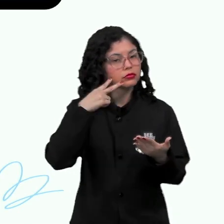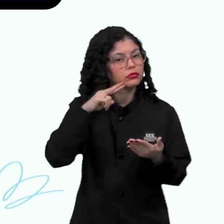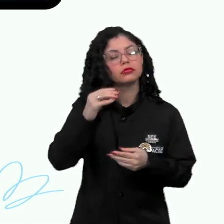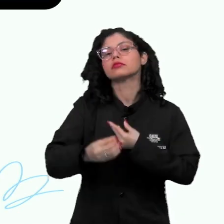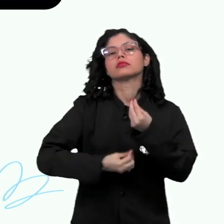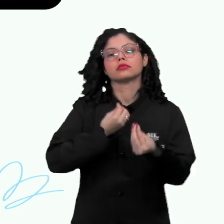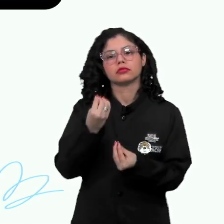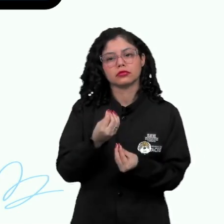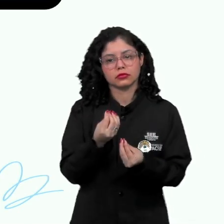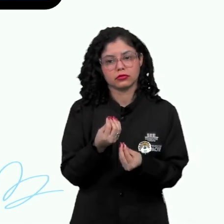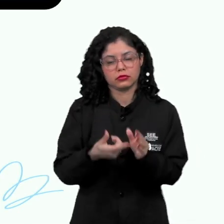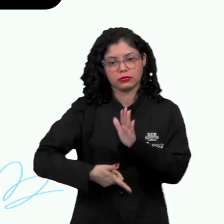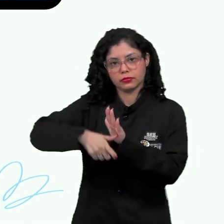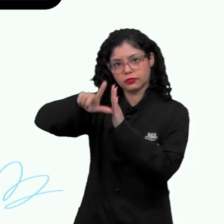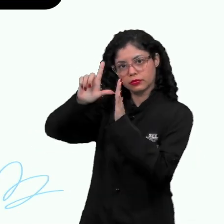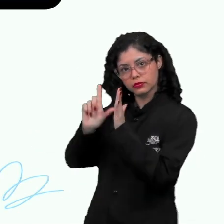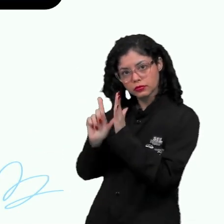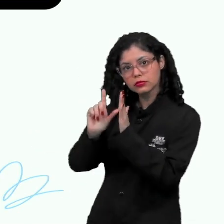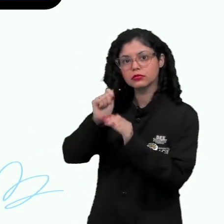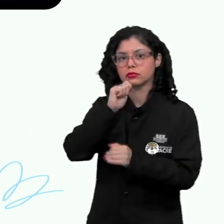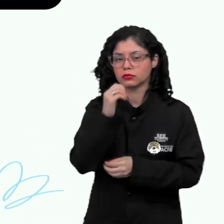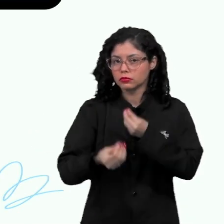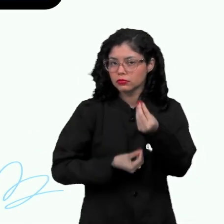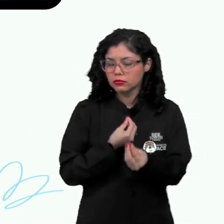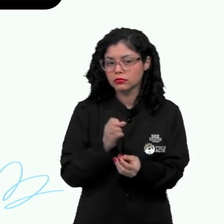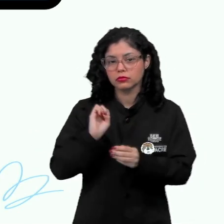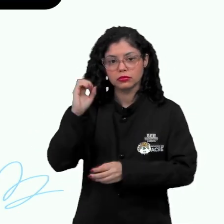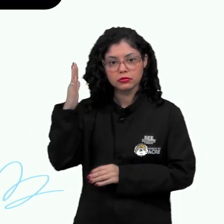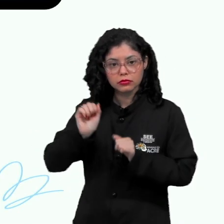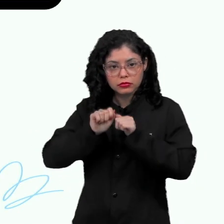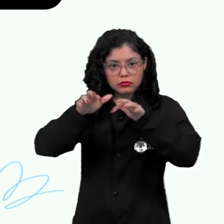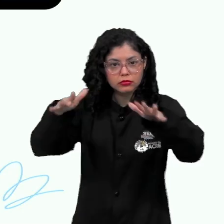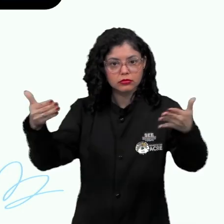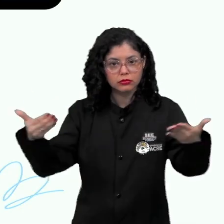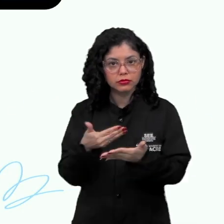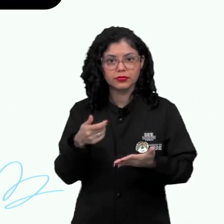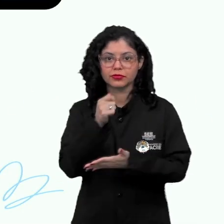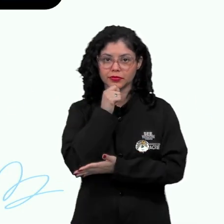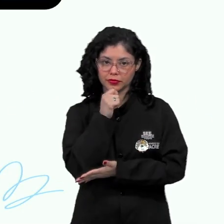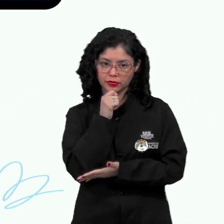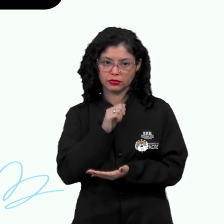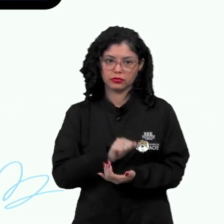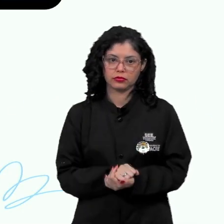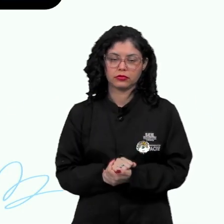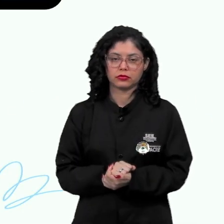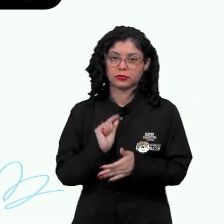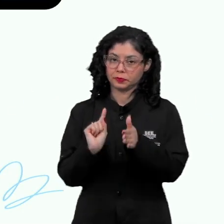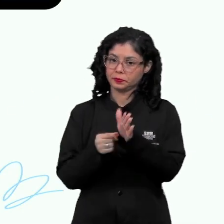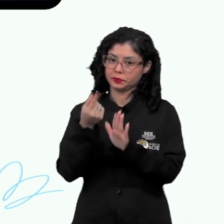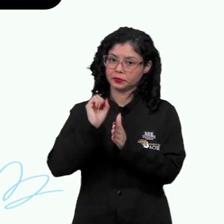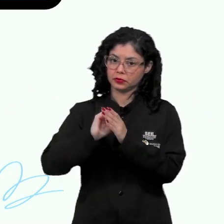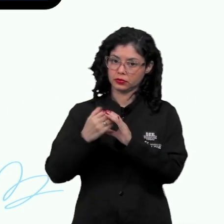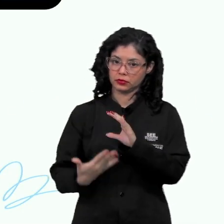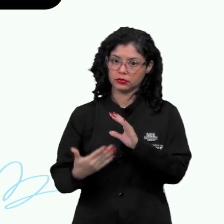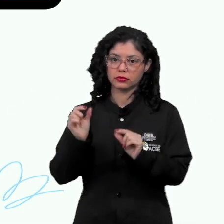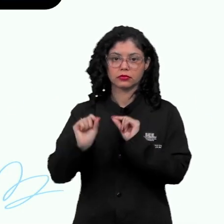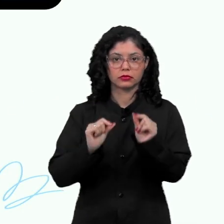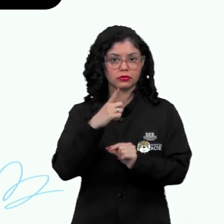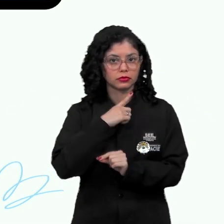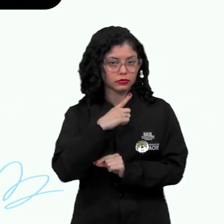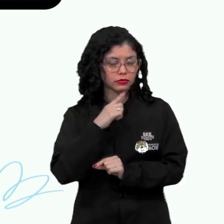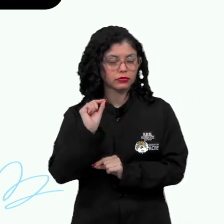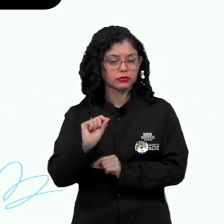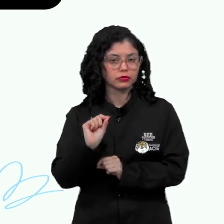como que era a circulação antes e como que é a circulação hoje. E uma dessas características nós tínhamos